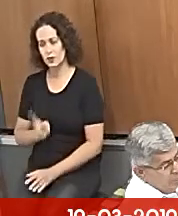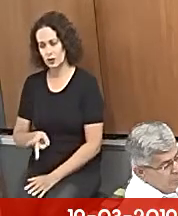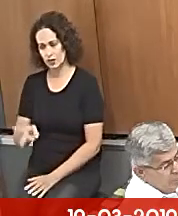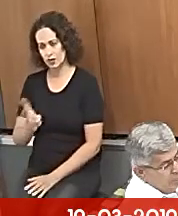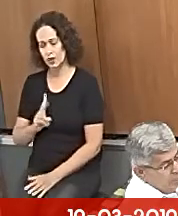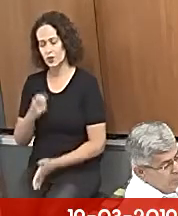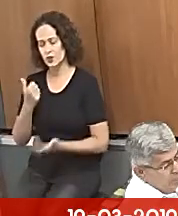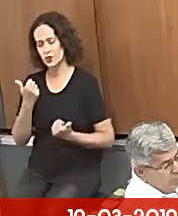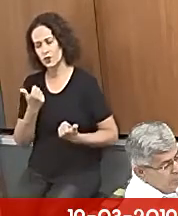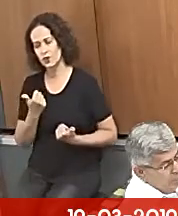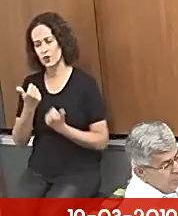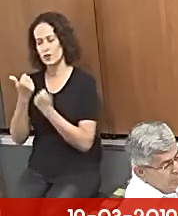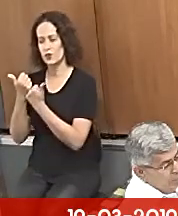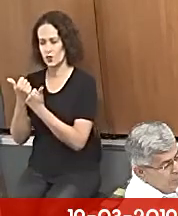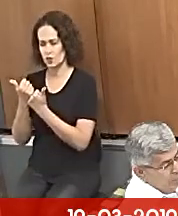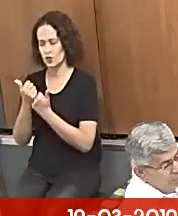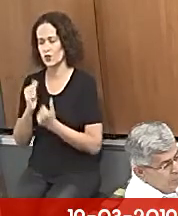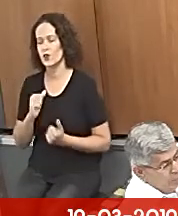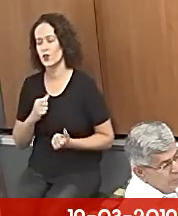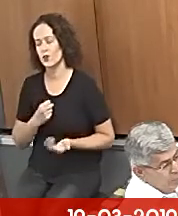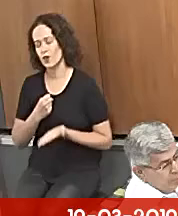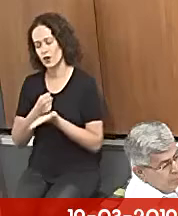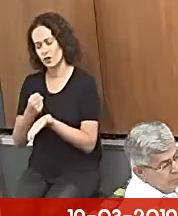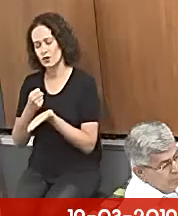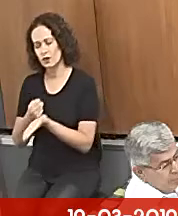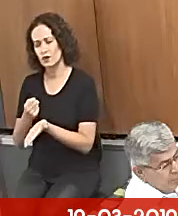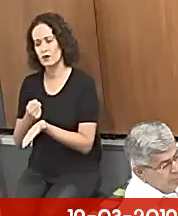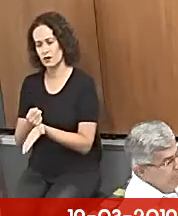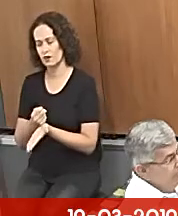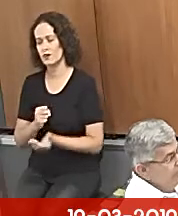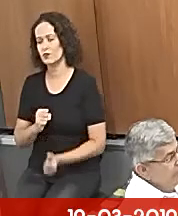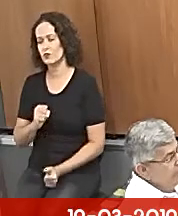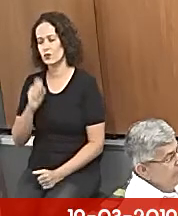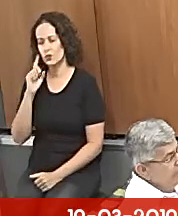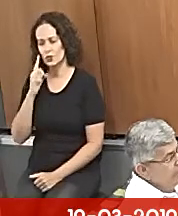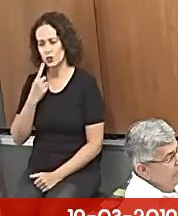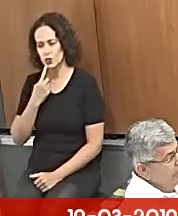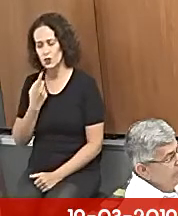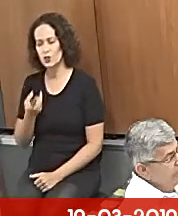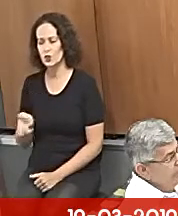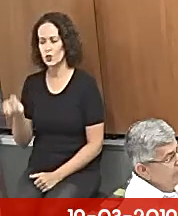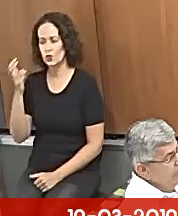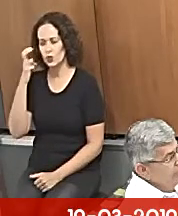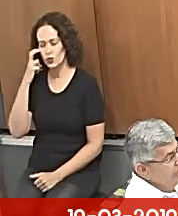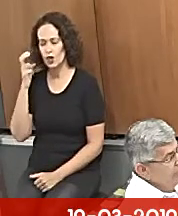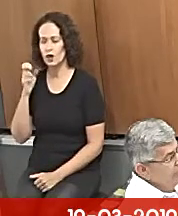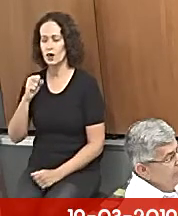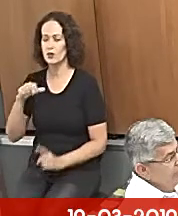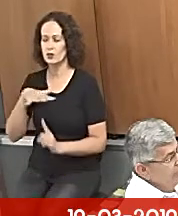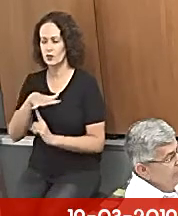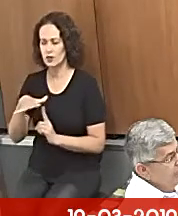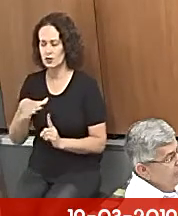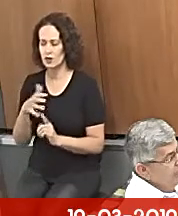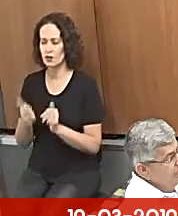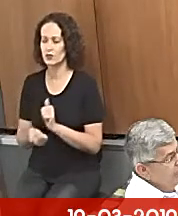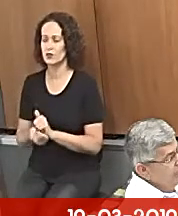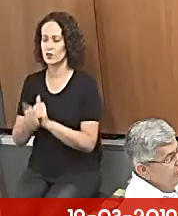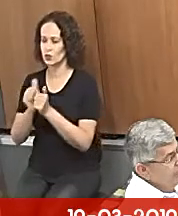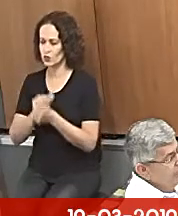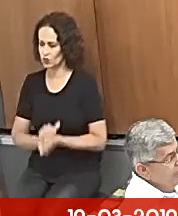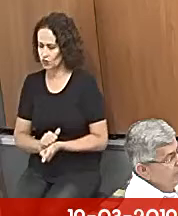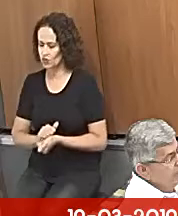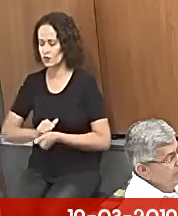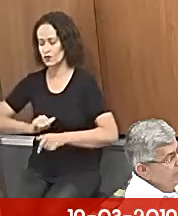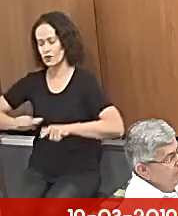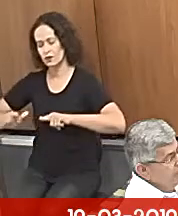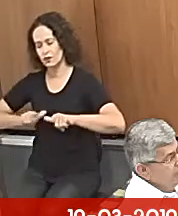apoio ao surdo na área da assistência a na área é cultural social esportiva mercado